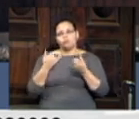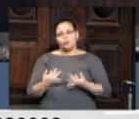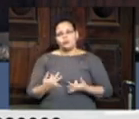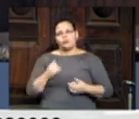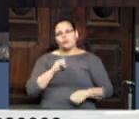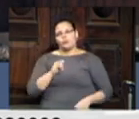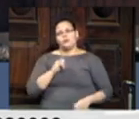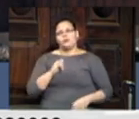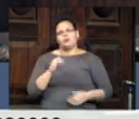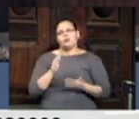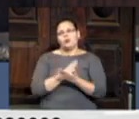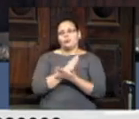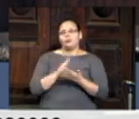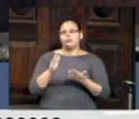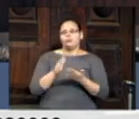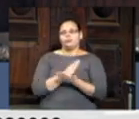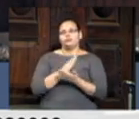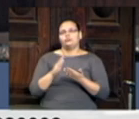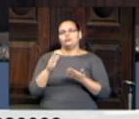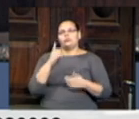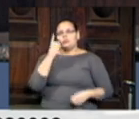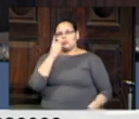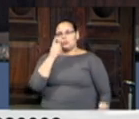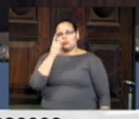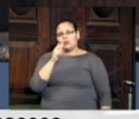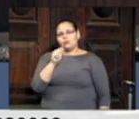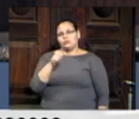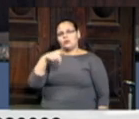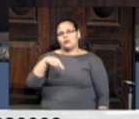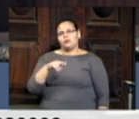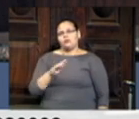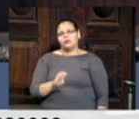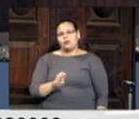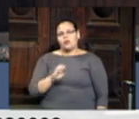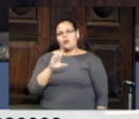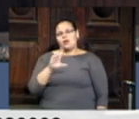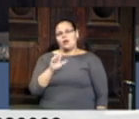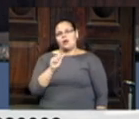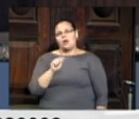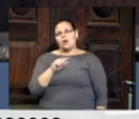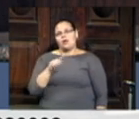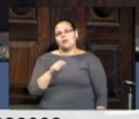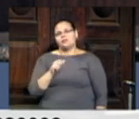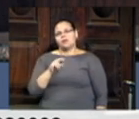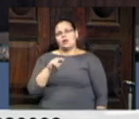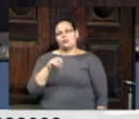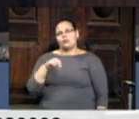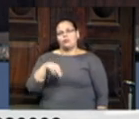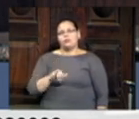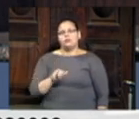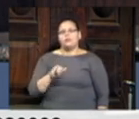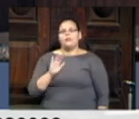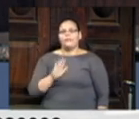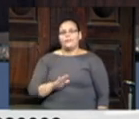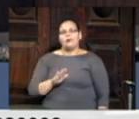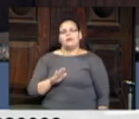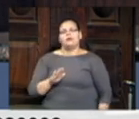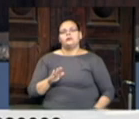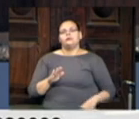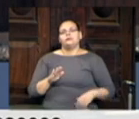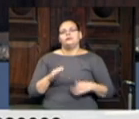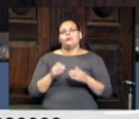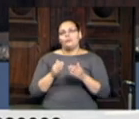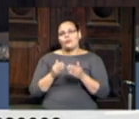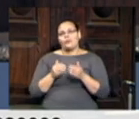impossível comentar alguns, deputado André Lazzaroni, mas começar